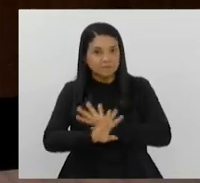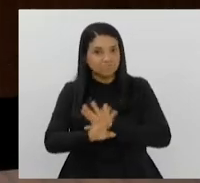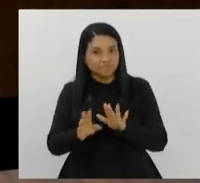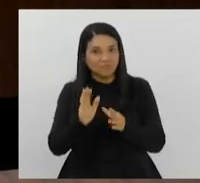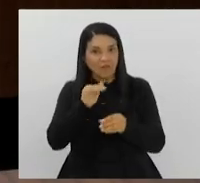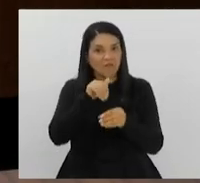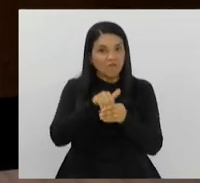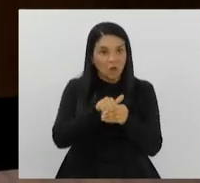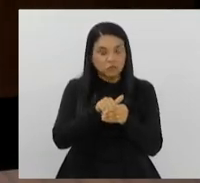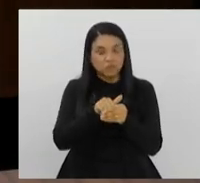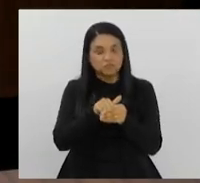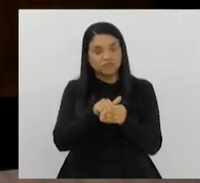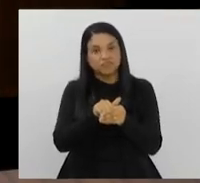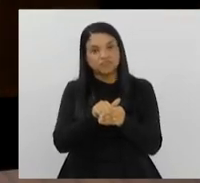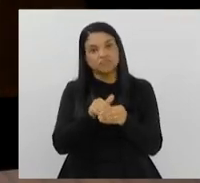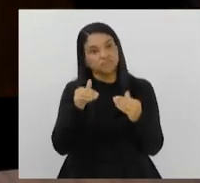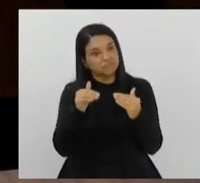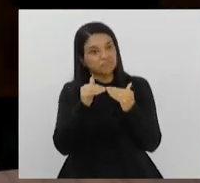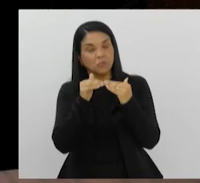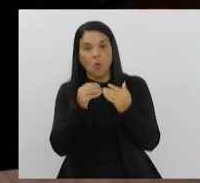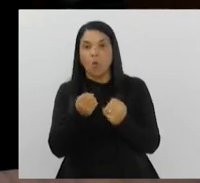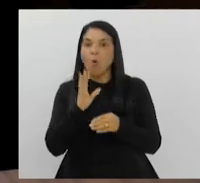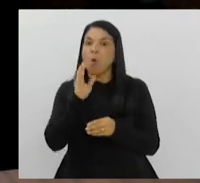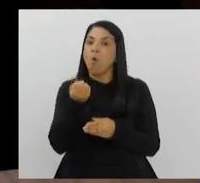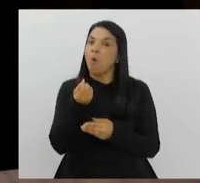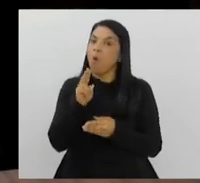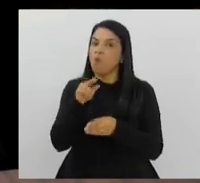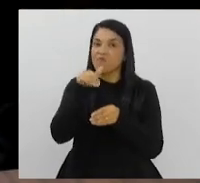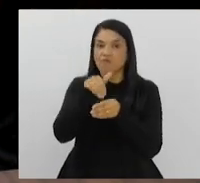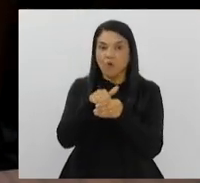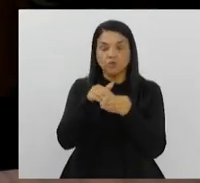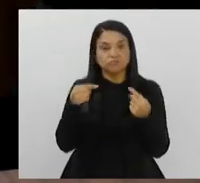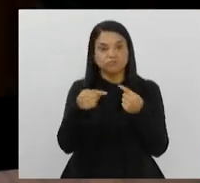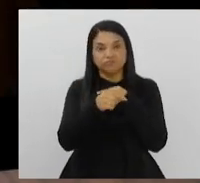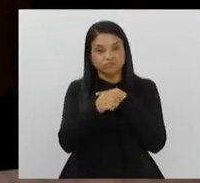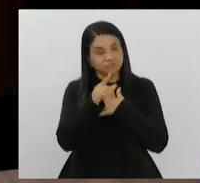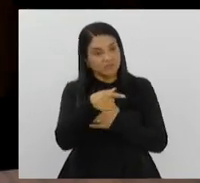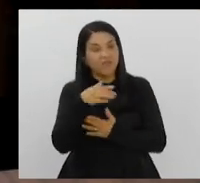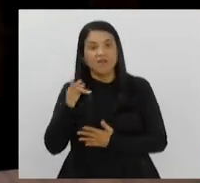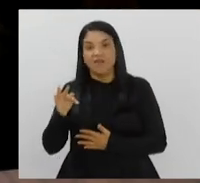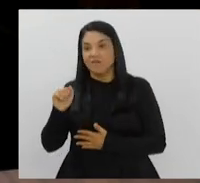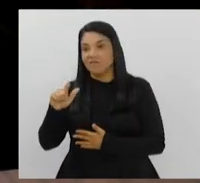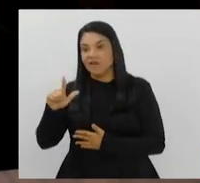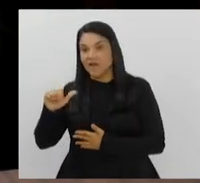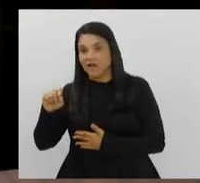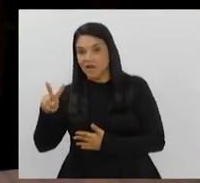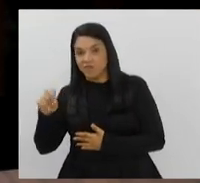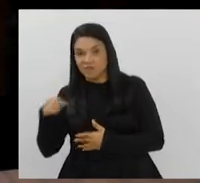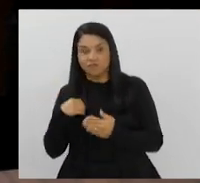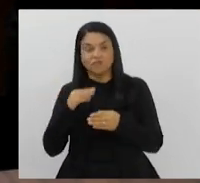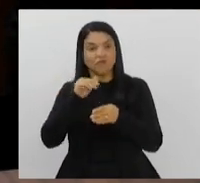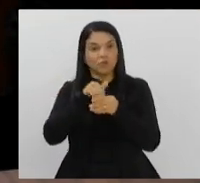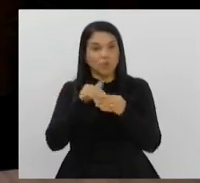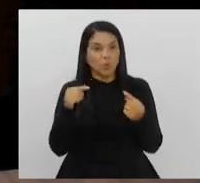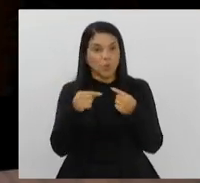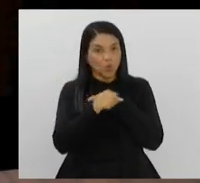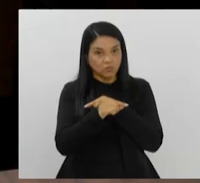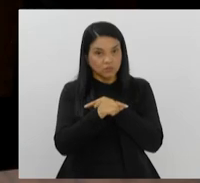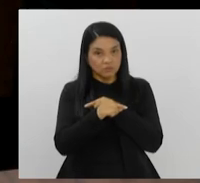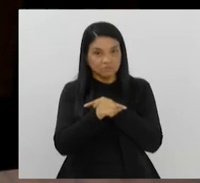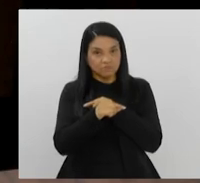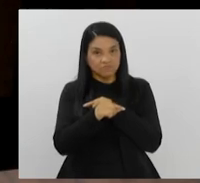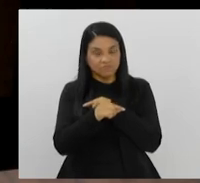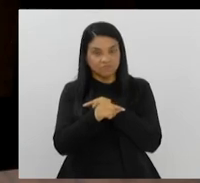caso específico, o deputado Serafini votou contra. Então, são duas